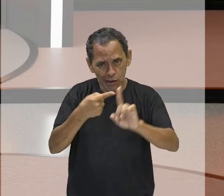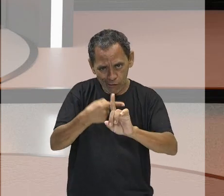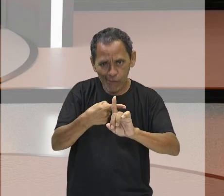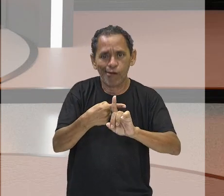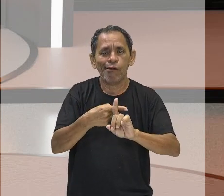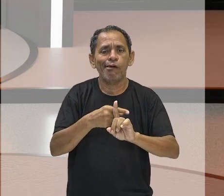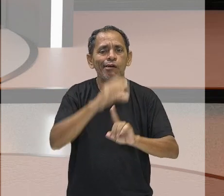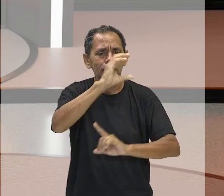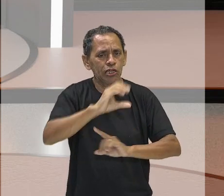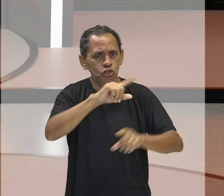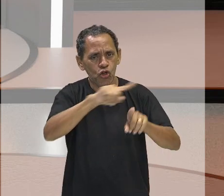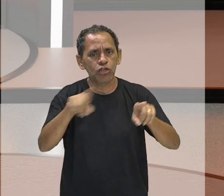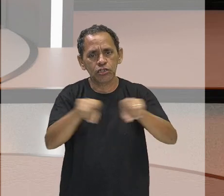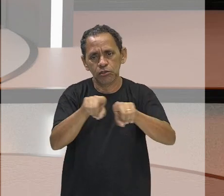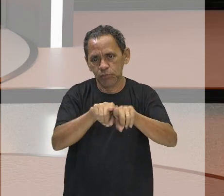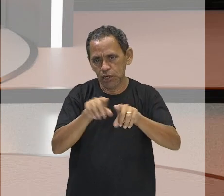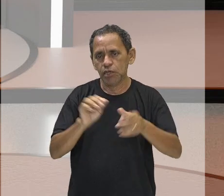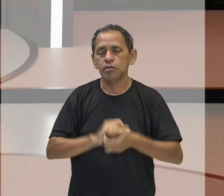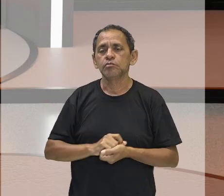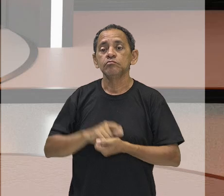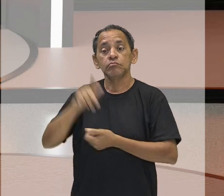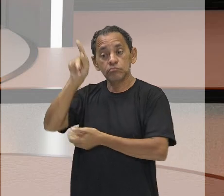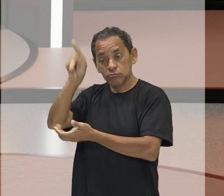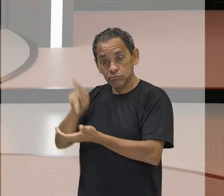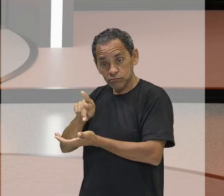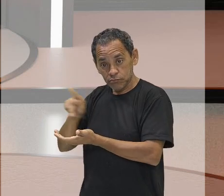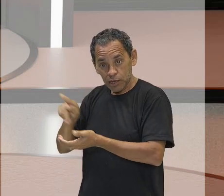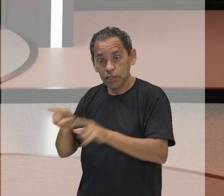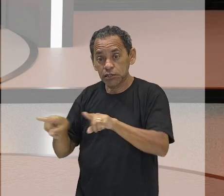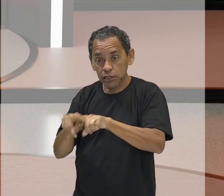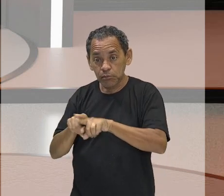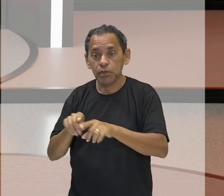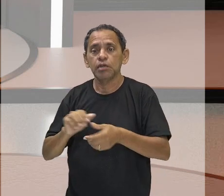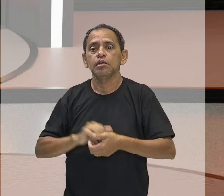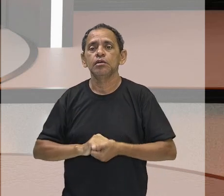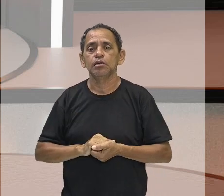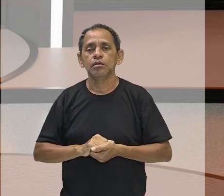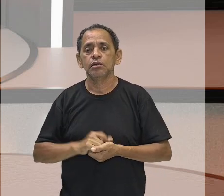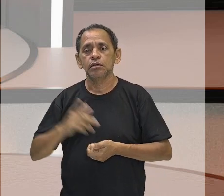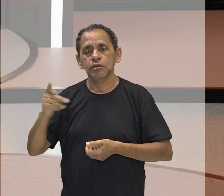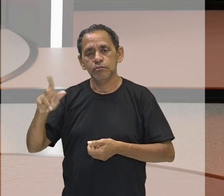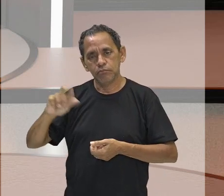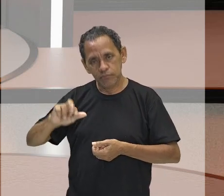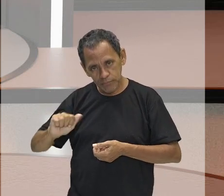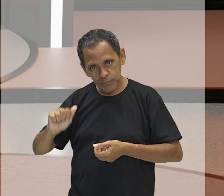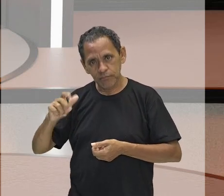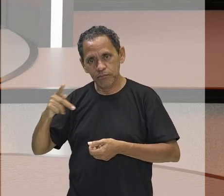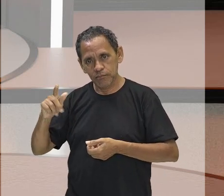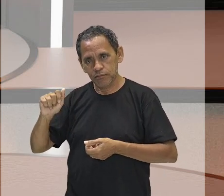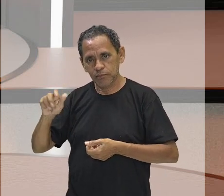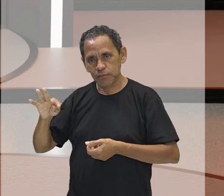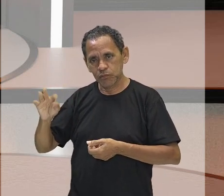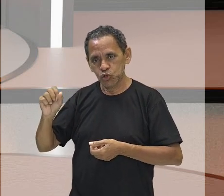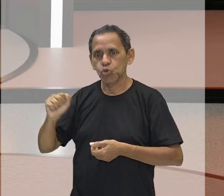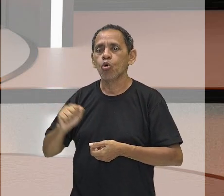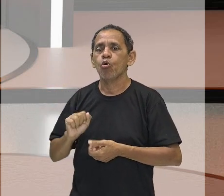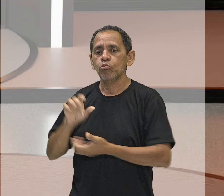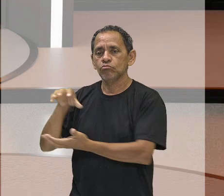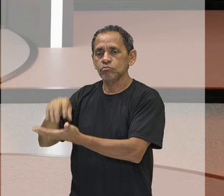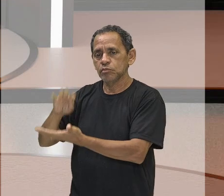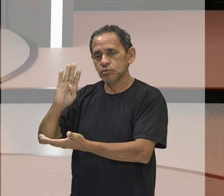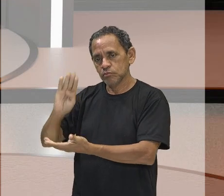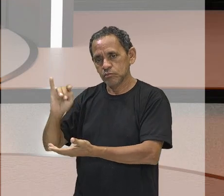dentro do próprio papado, tá, gente? Já lá em Bizâncio, que era uma cidade cosmopolita, onde várias